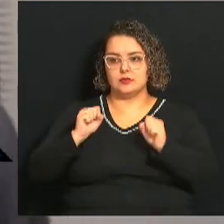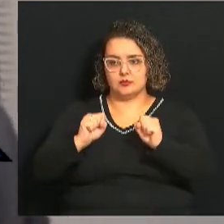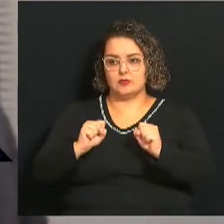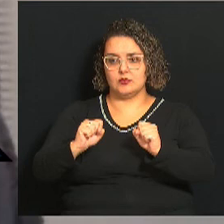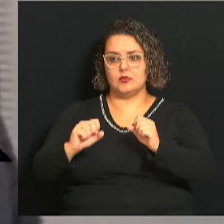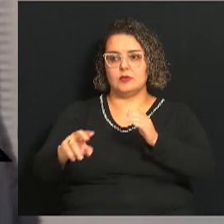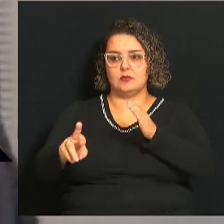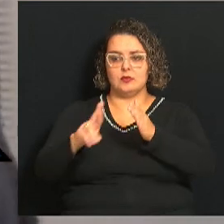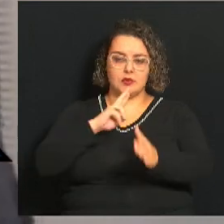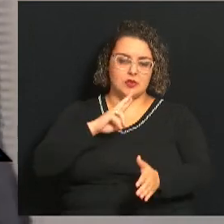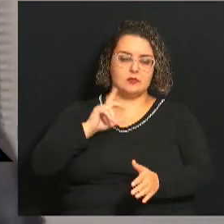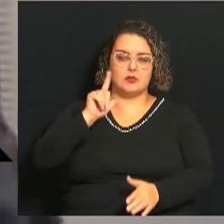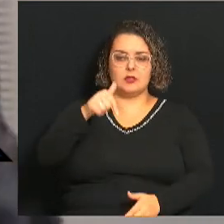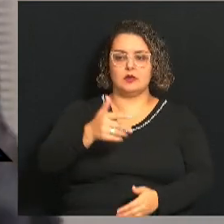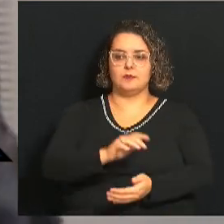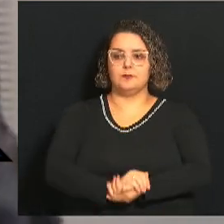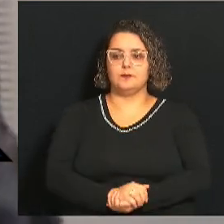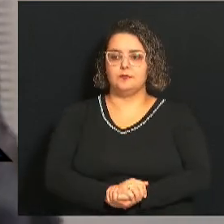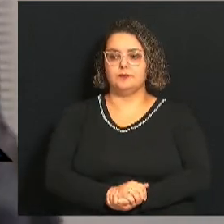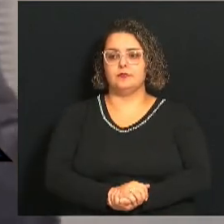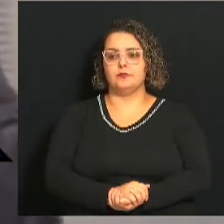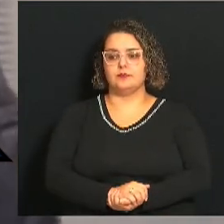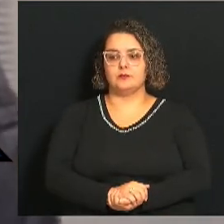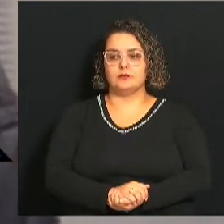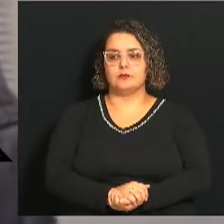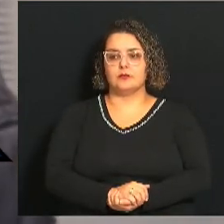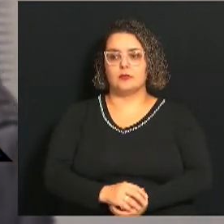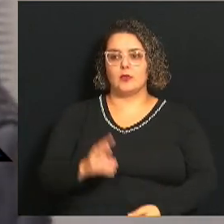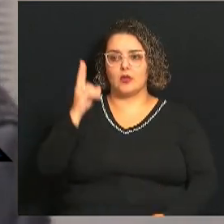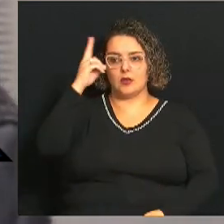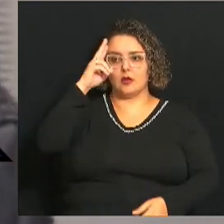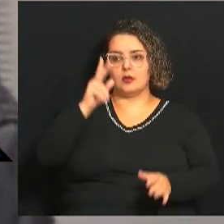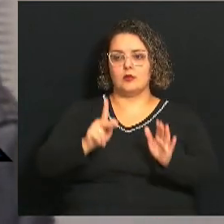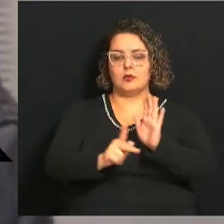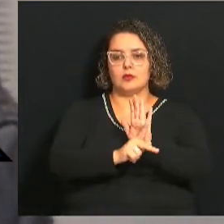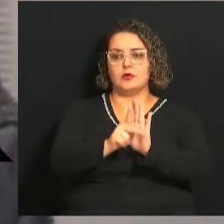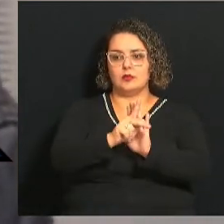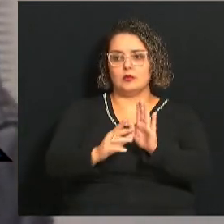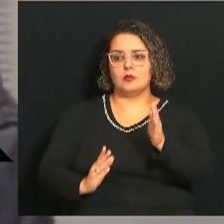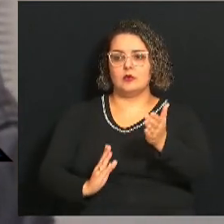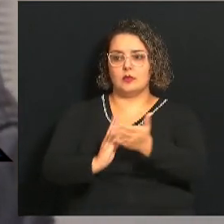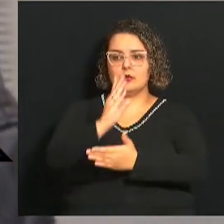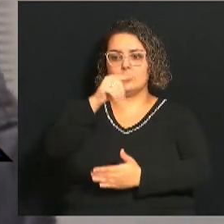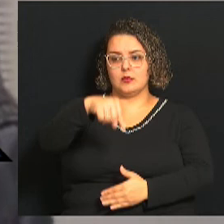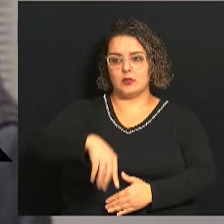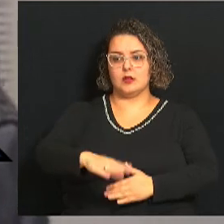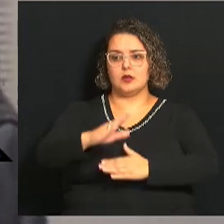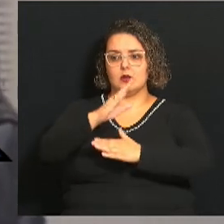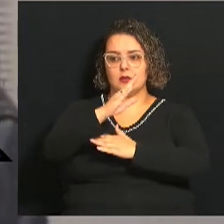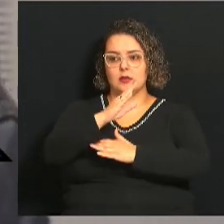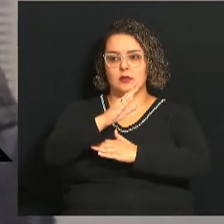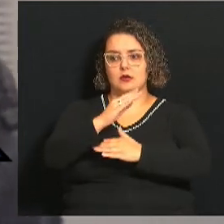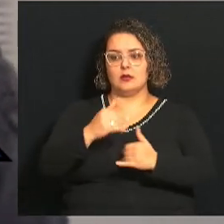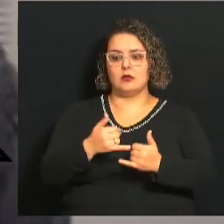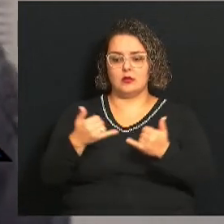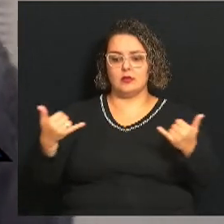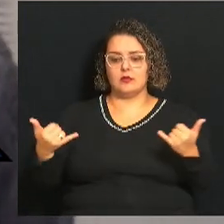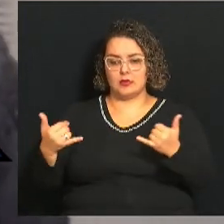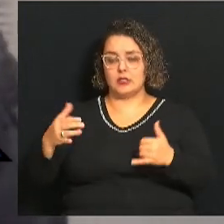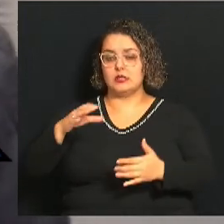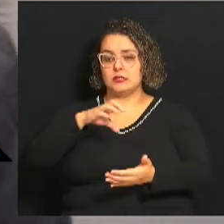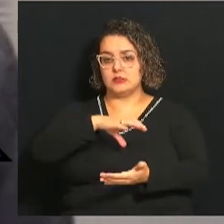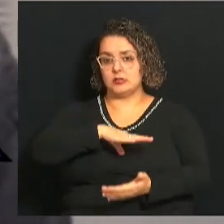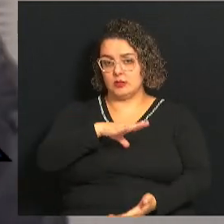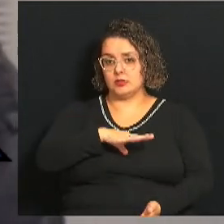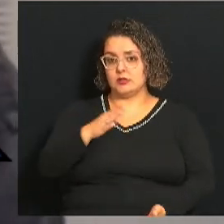né? Eu lembrei daquele projeto, presidente, que a gente aprovou aqui na Câmara em relação à fiação na cidade, que fica